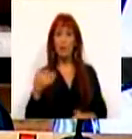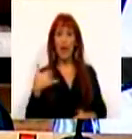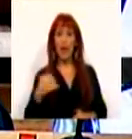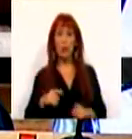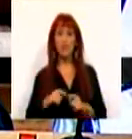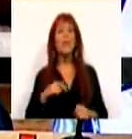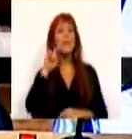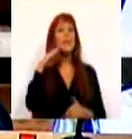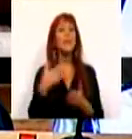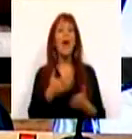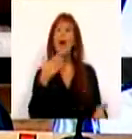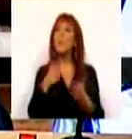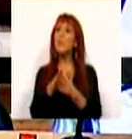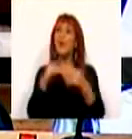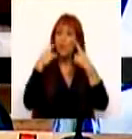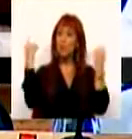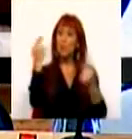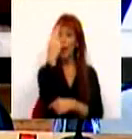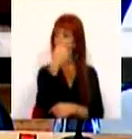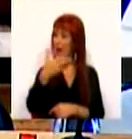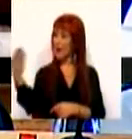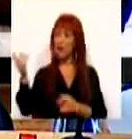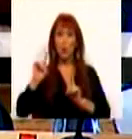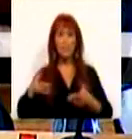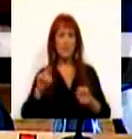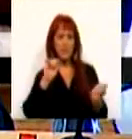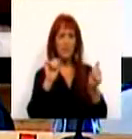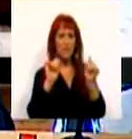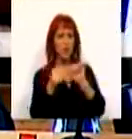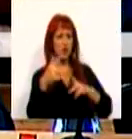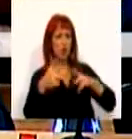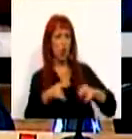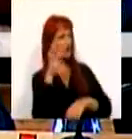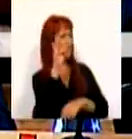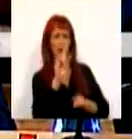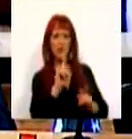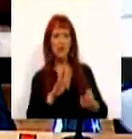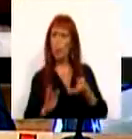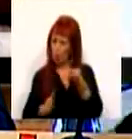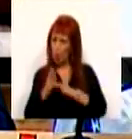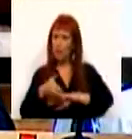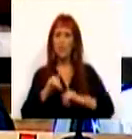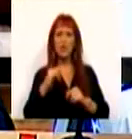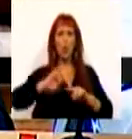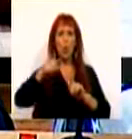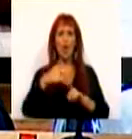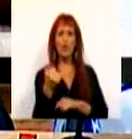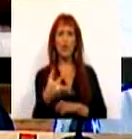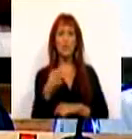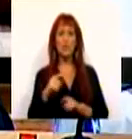garantindo igualmente a fruição pública dessas obras. Começámos a reverter o corte das fundações, que continuaremos em